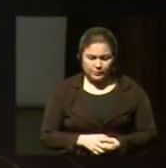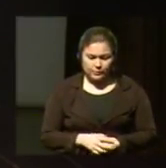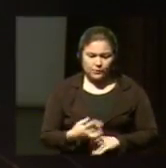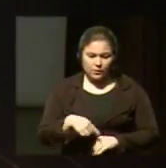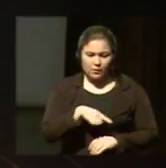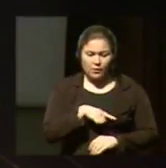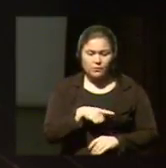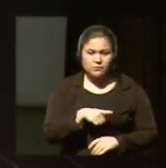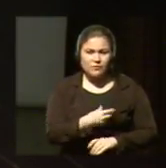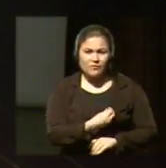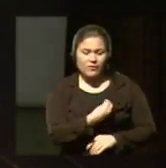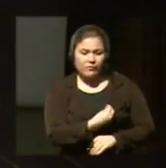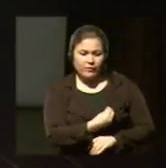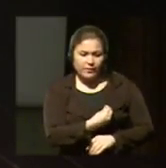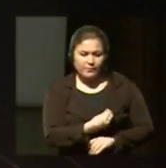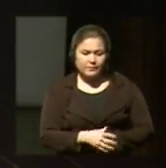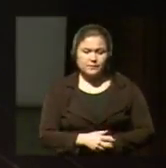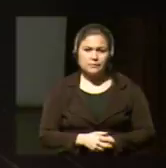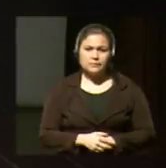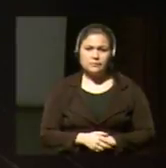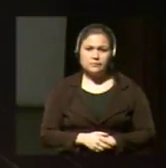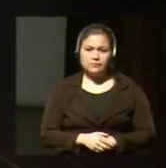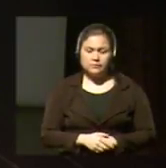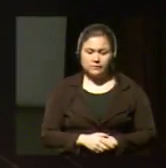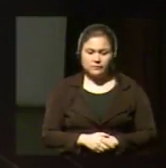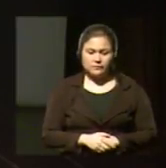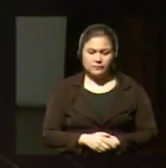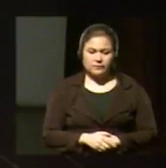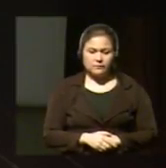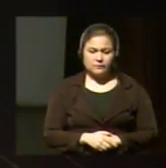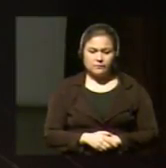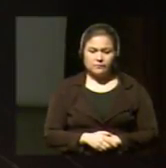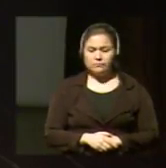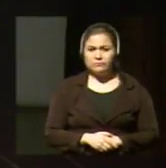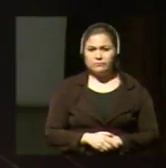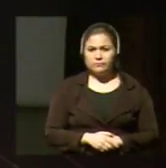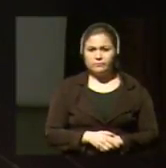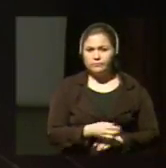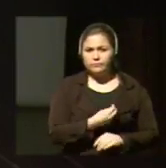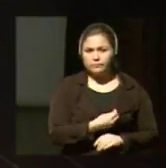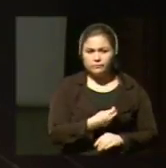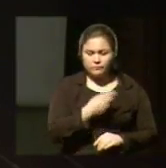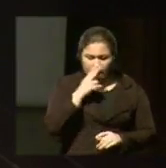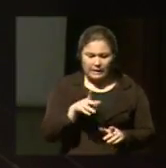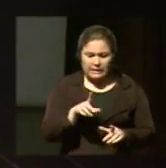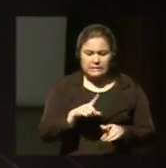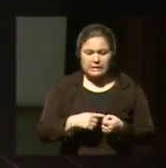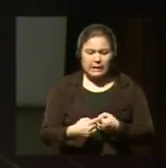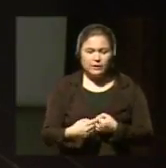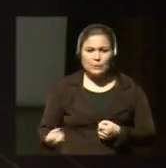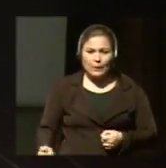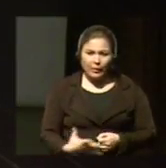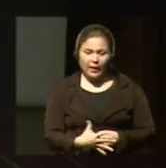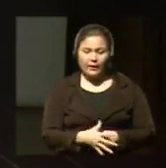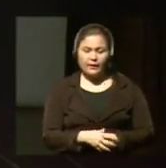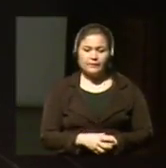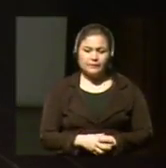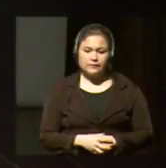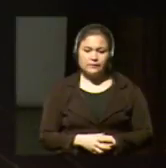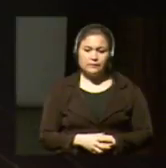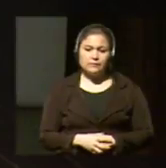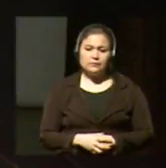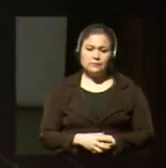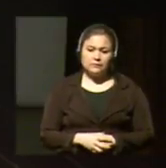Nós vivemos nessa situação, na situação da sociedade moderna,